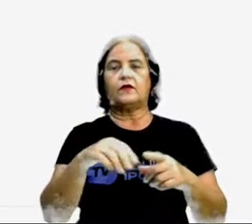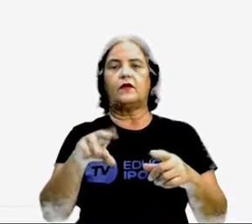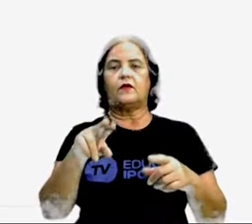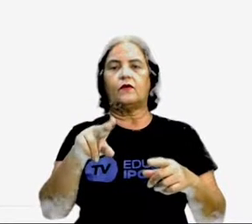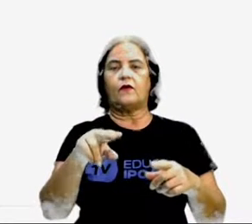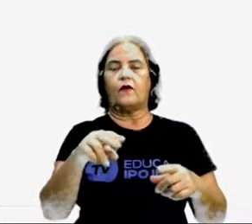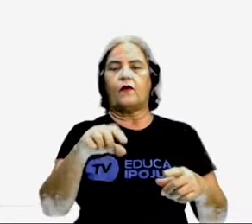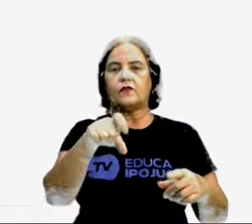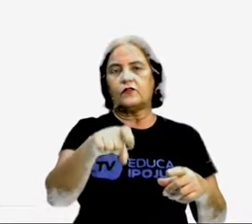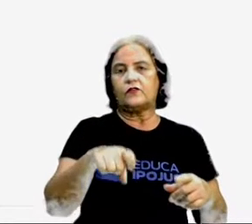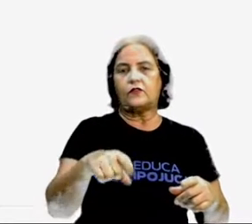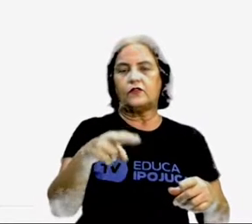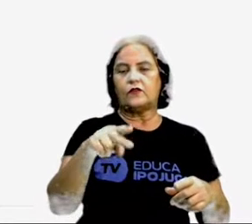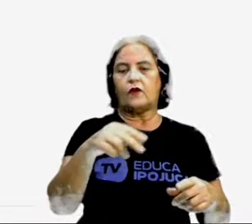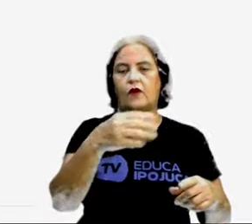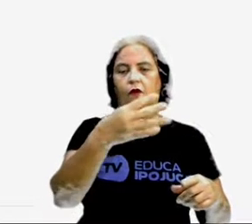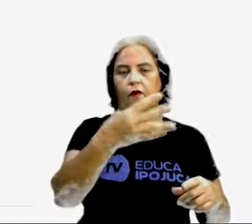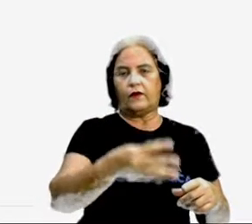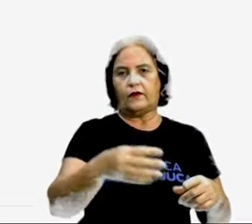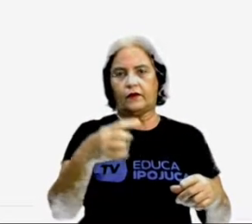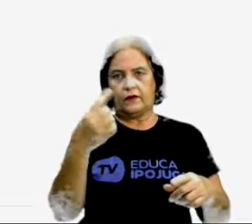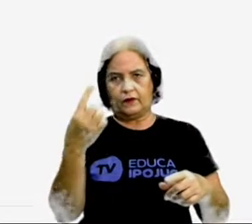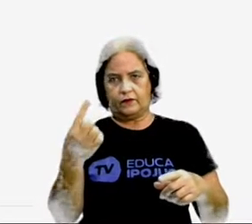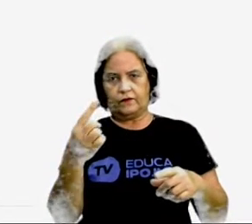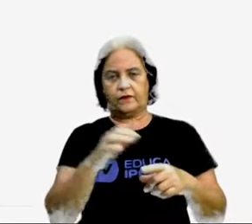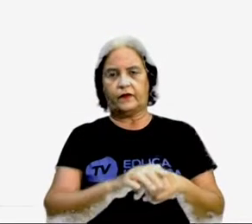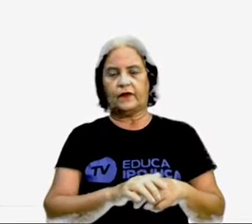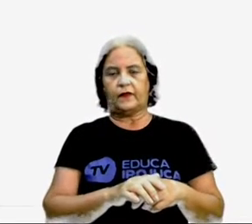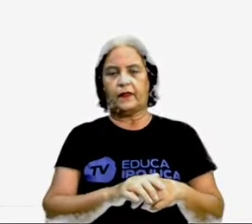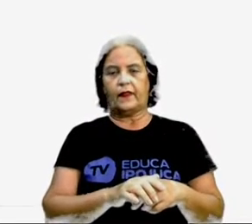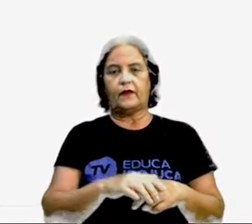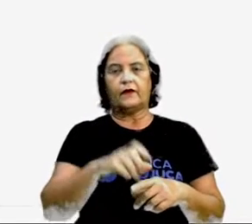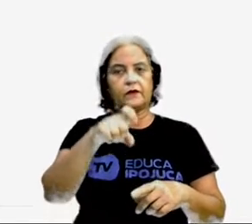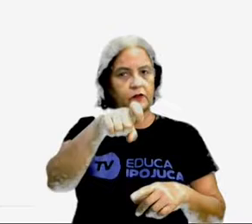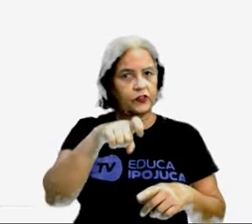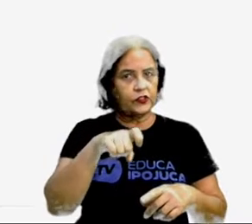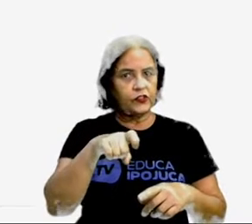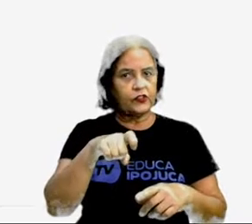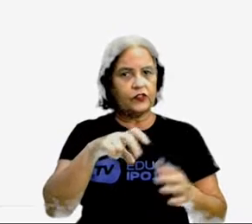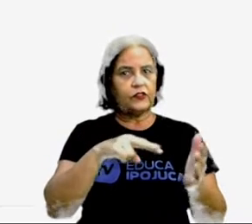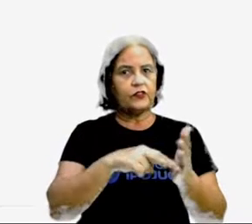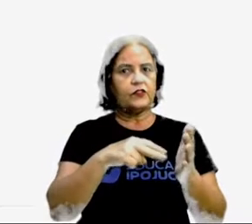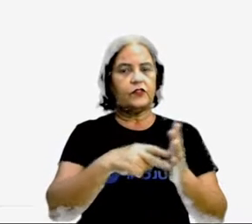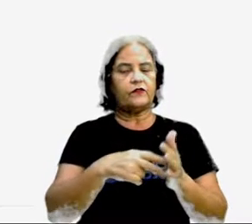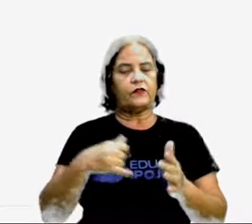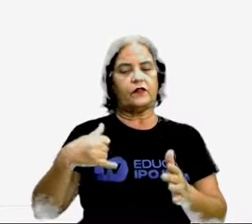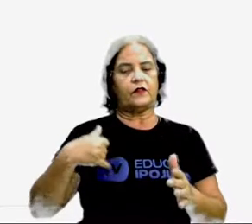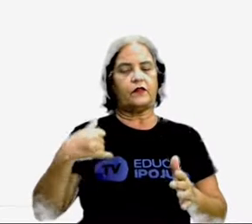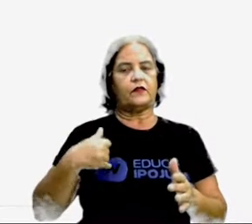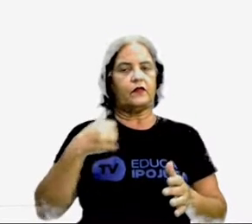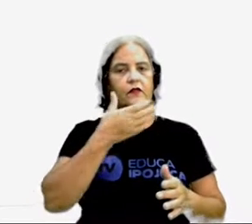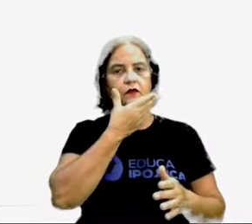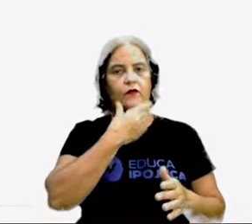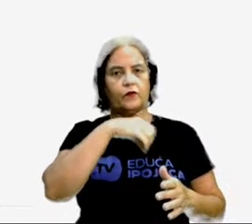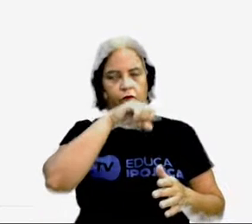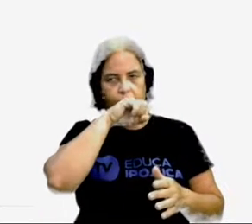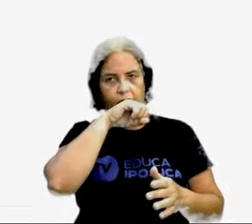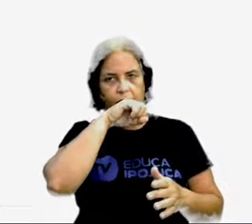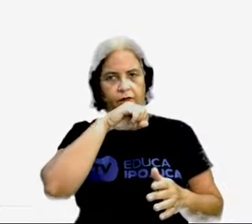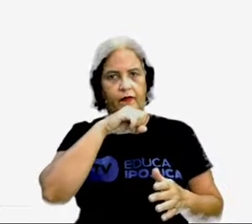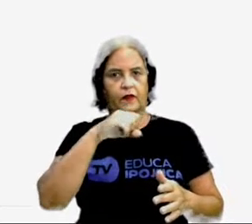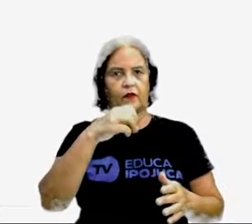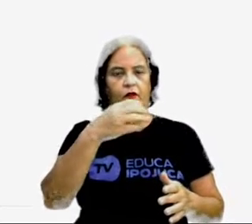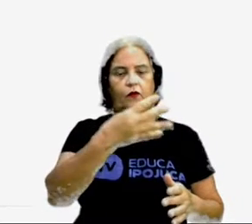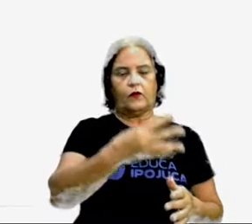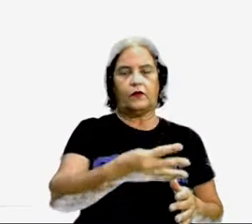41. X corresponde o quê? A idade do pai. Se a idade do pai é 41, a